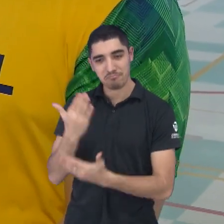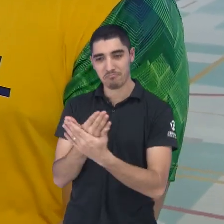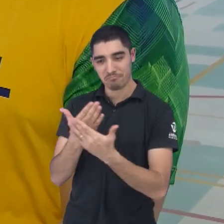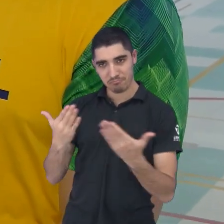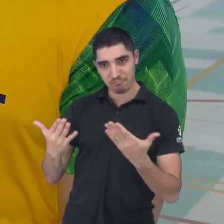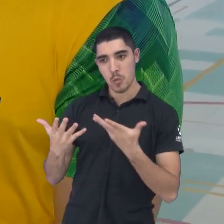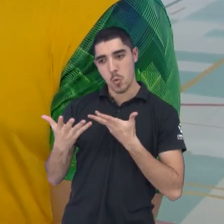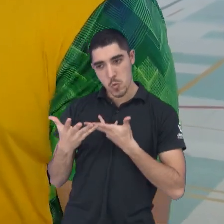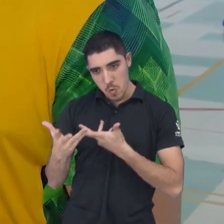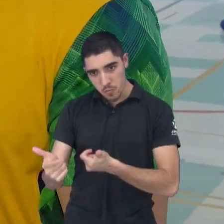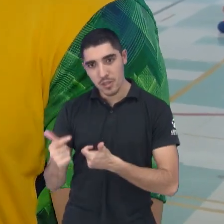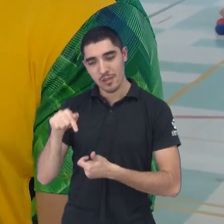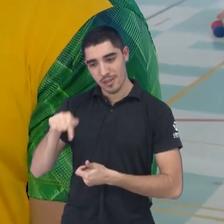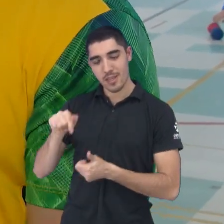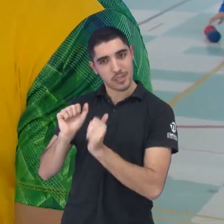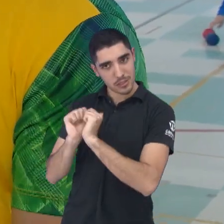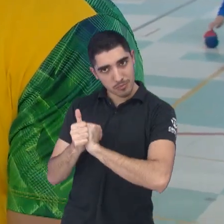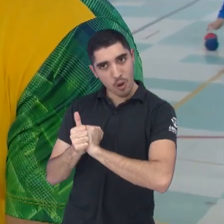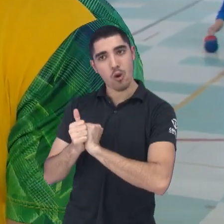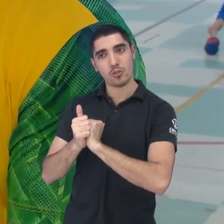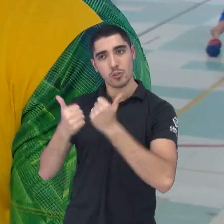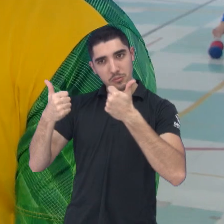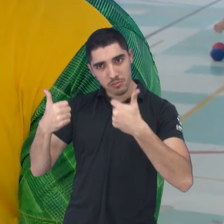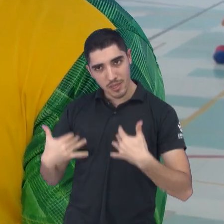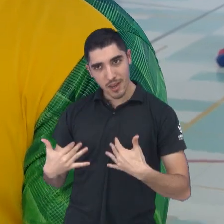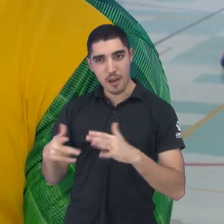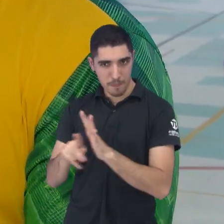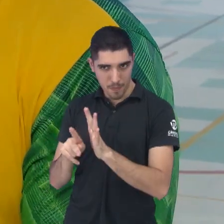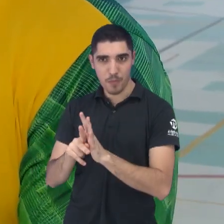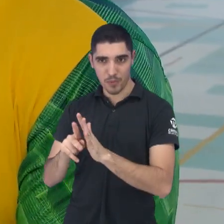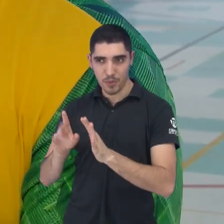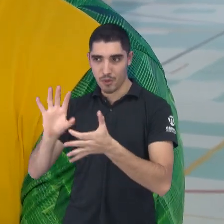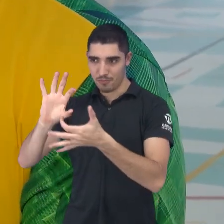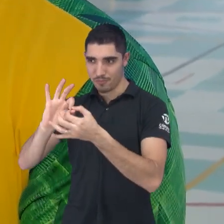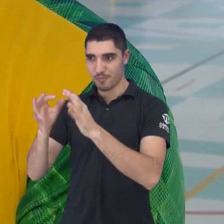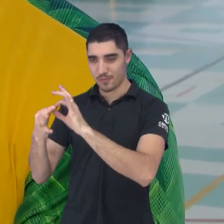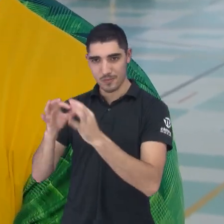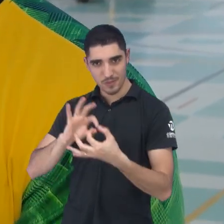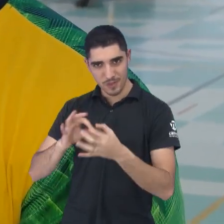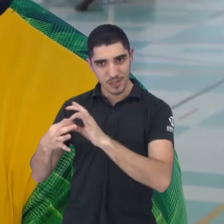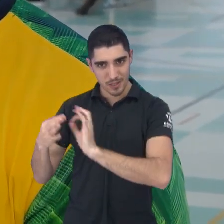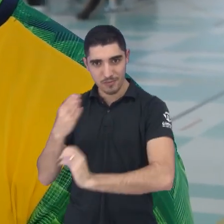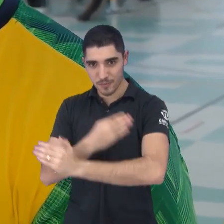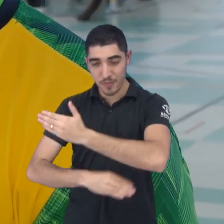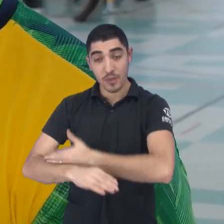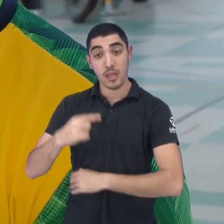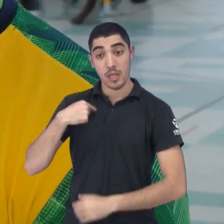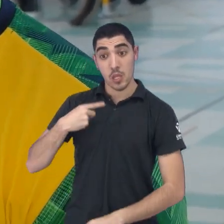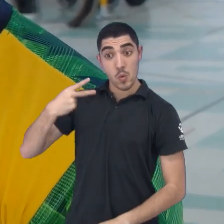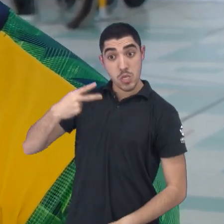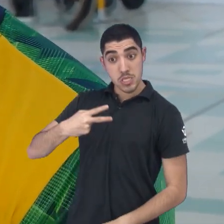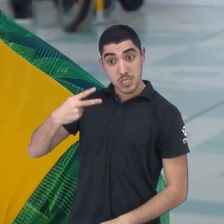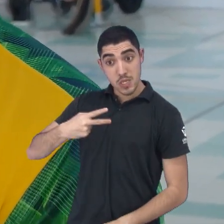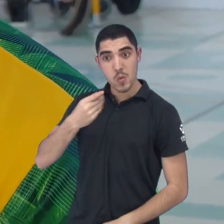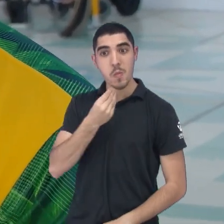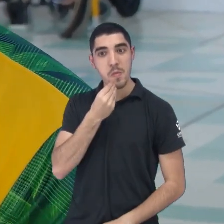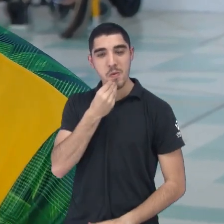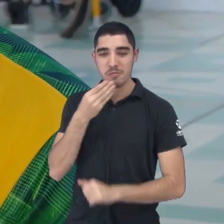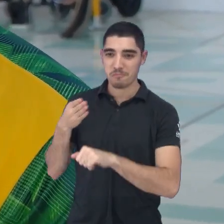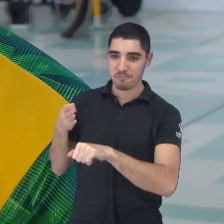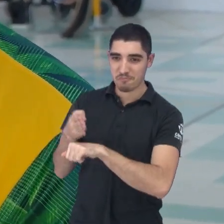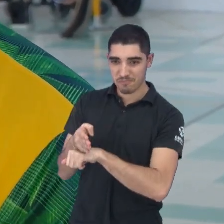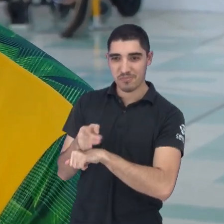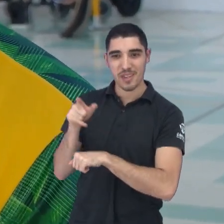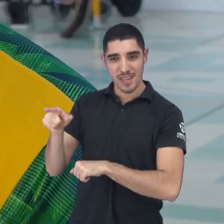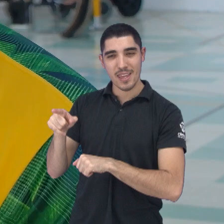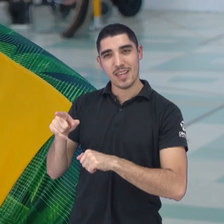pouquinho sobre o nosso esporte, sobre os Jogos Paralímpicos. E eu estou tendo a oportunidade, de ir para a segunda Paralimpíada, nessa como técnico,